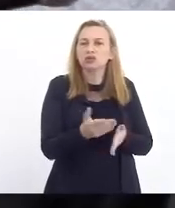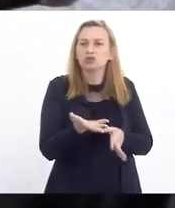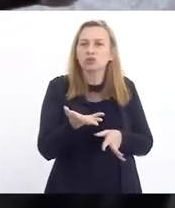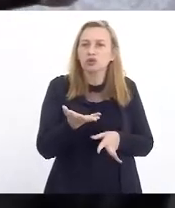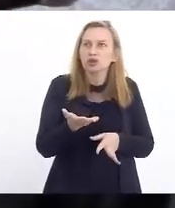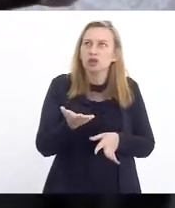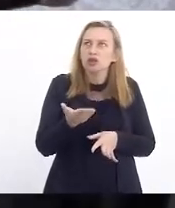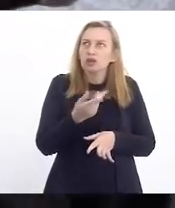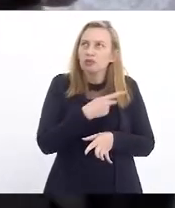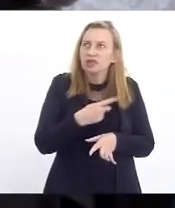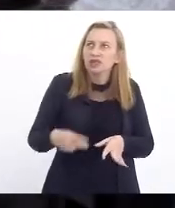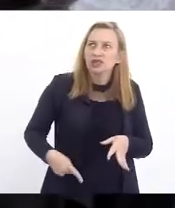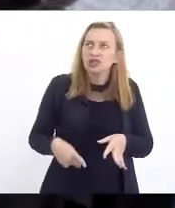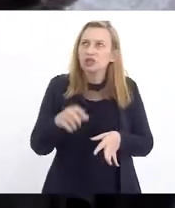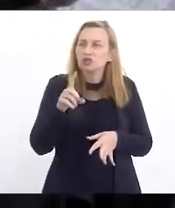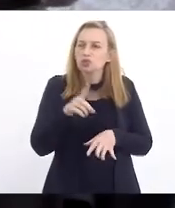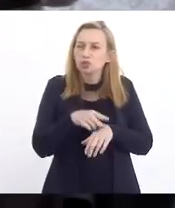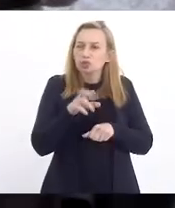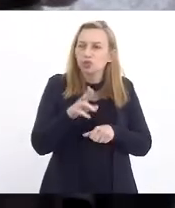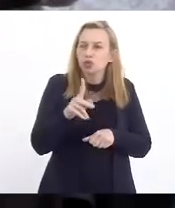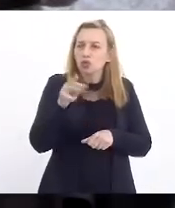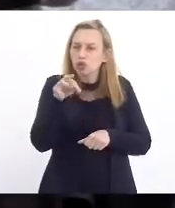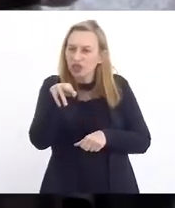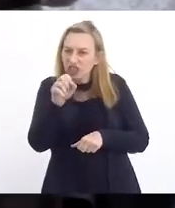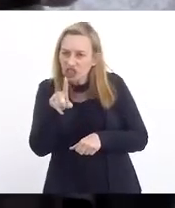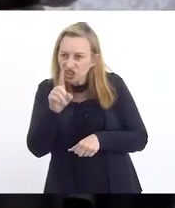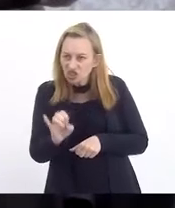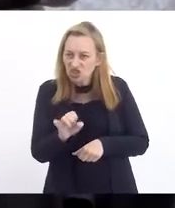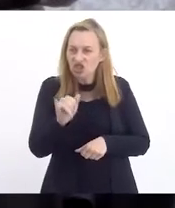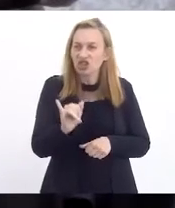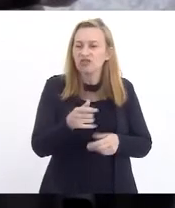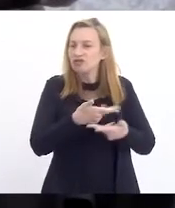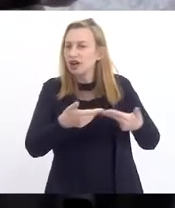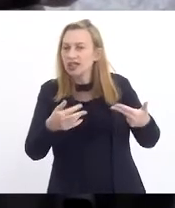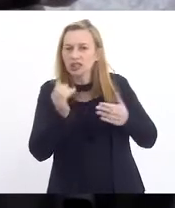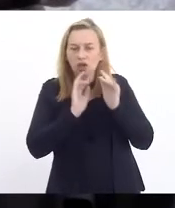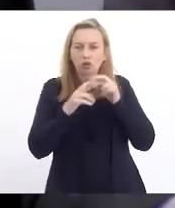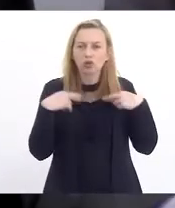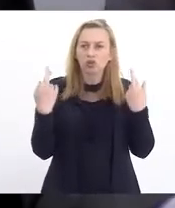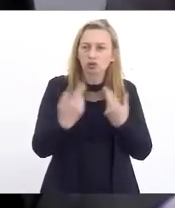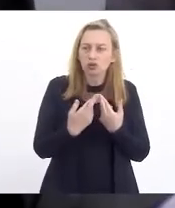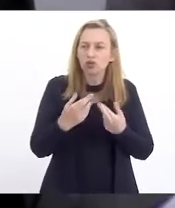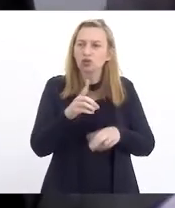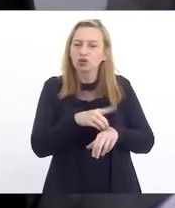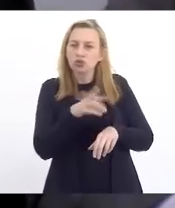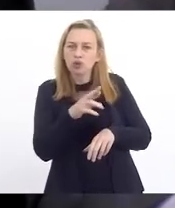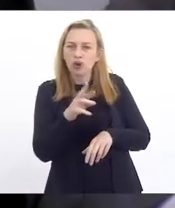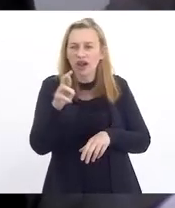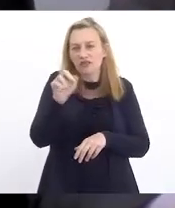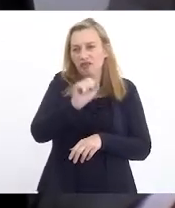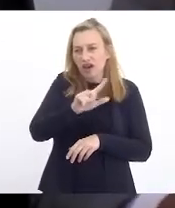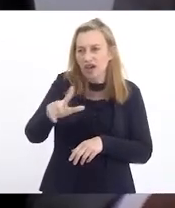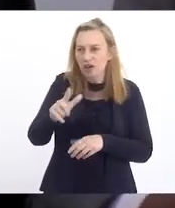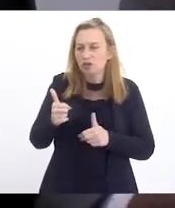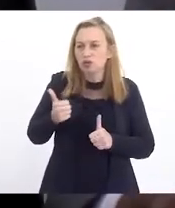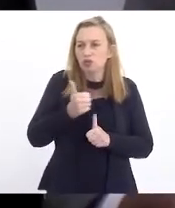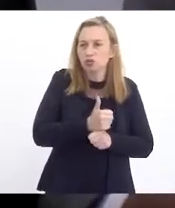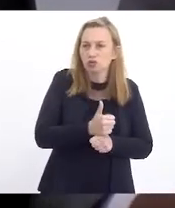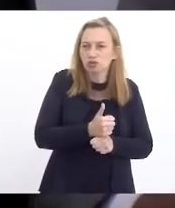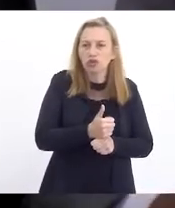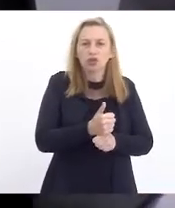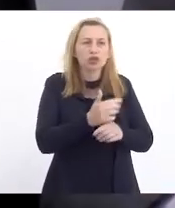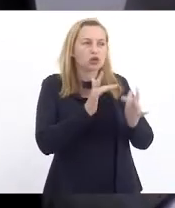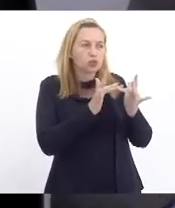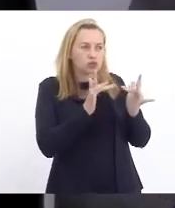então presidente Dr. Luíde. A gente realizou diversas reuniões. Quando o Dr. Rafael assumiu, eu entrei em contato pessoalmente com